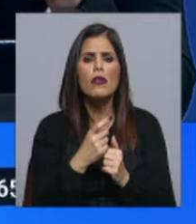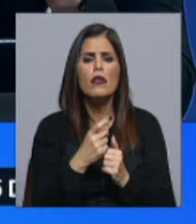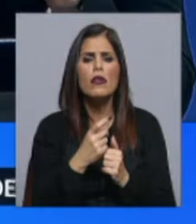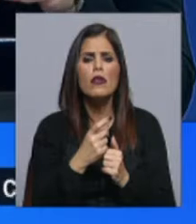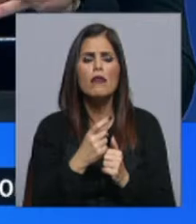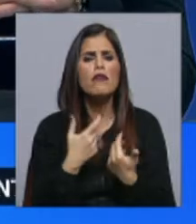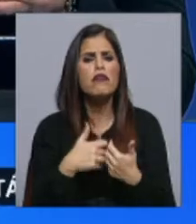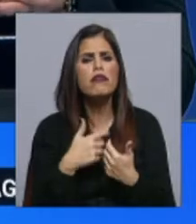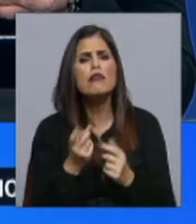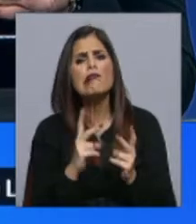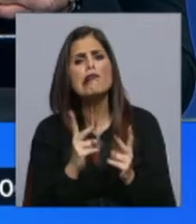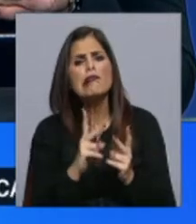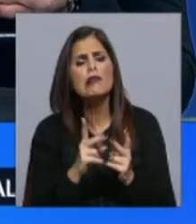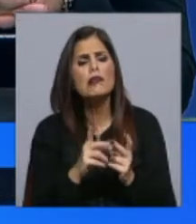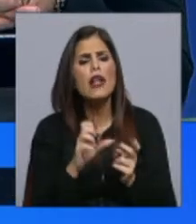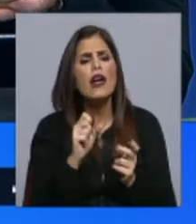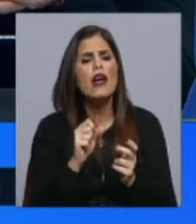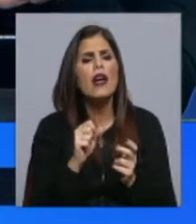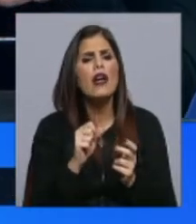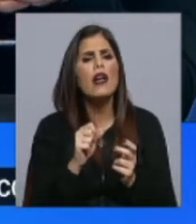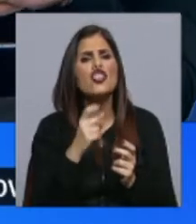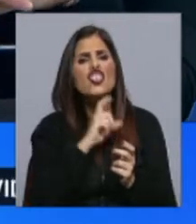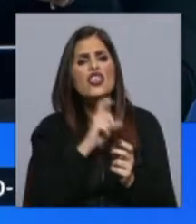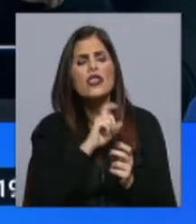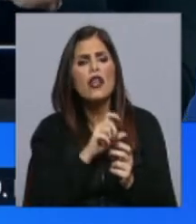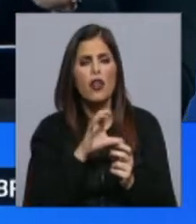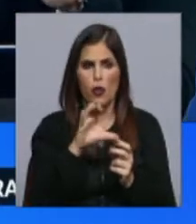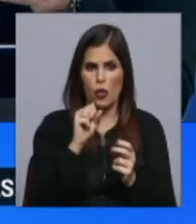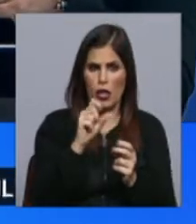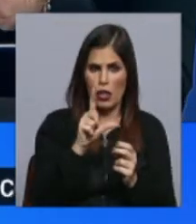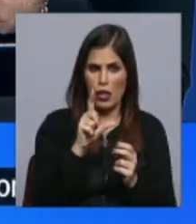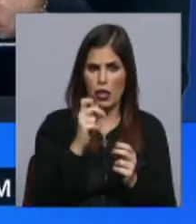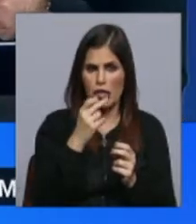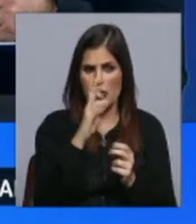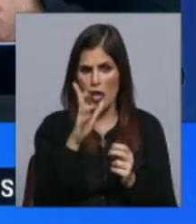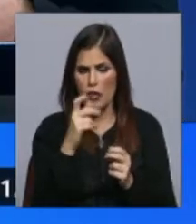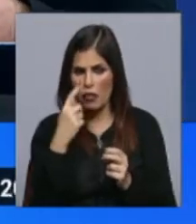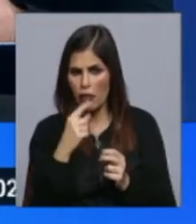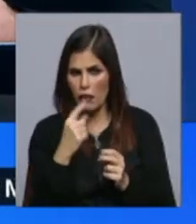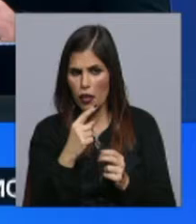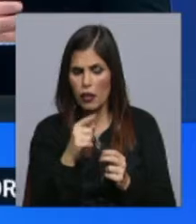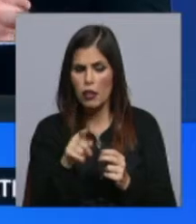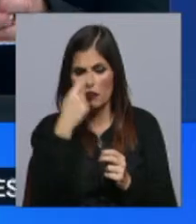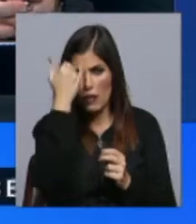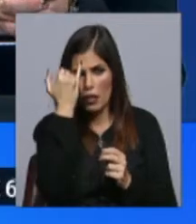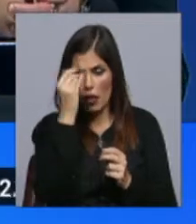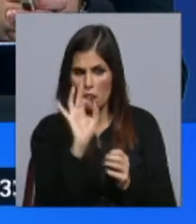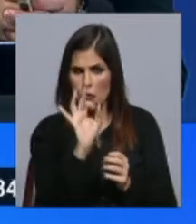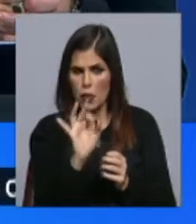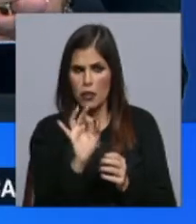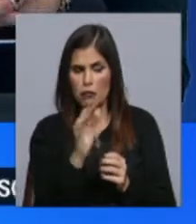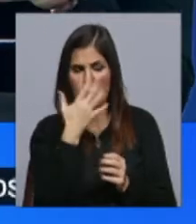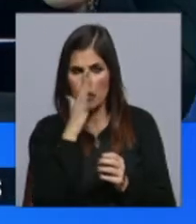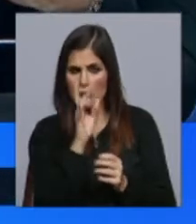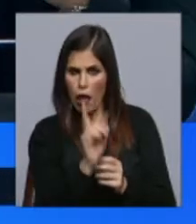mistérios que aqueles glaciares podem ter. E eles partiram de um princípio muito interessante, dizem estes astrónomos e também os geólogos, que é mais ou menos o